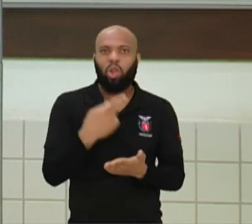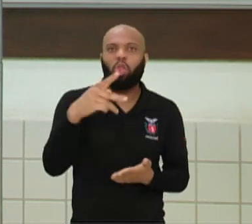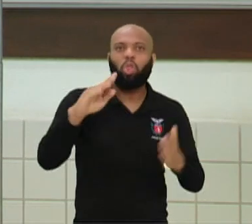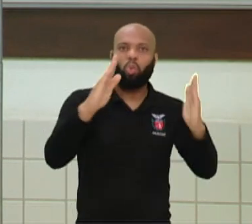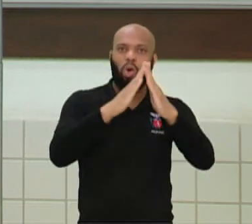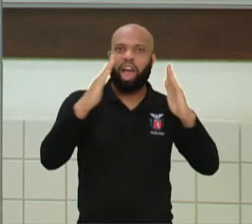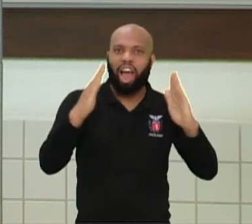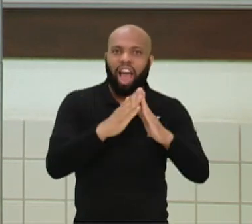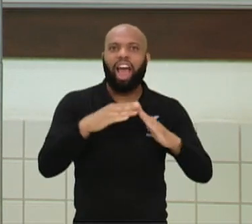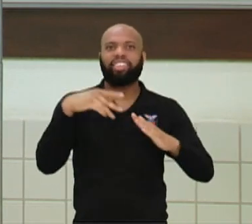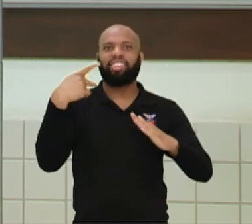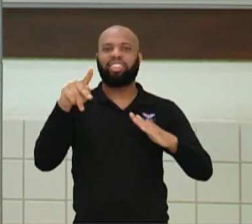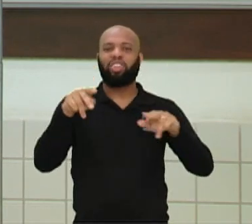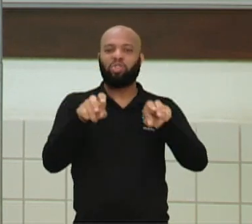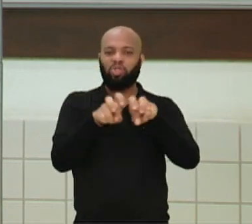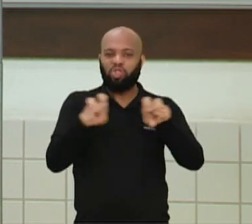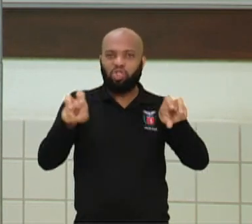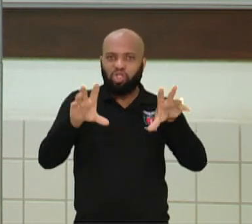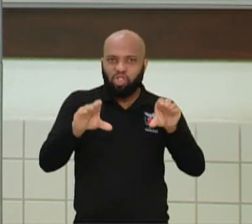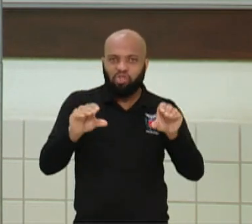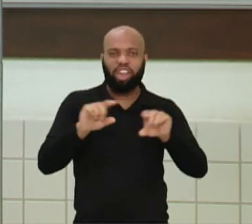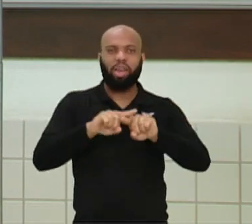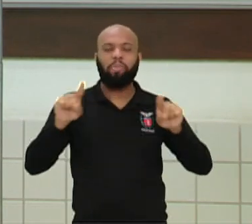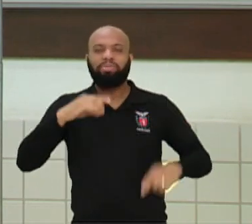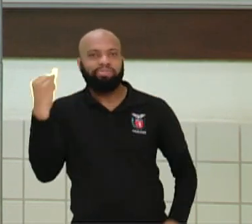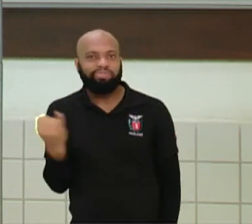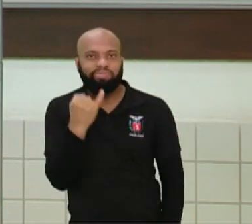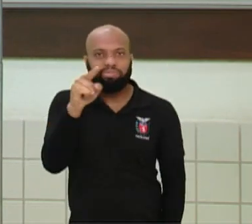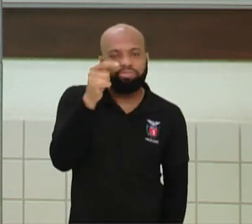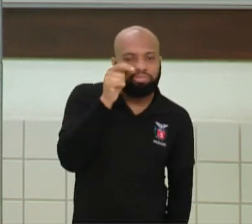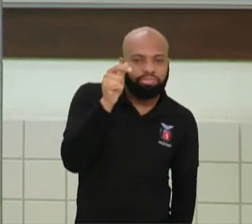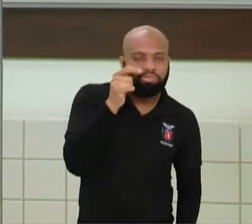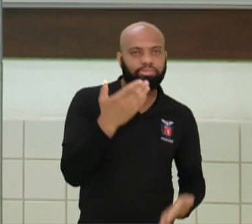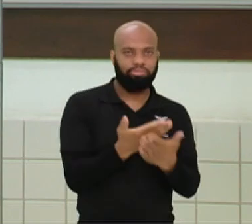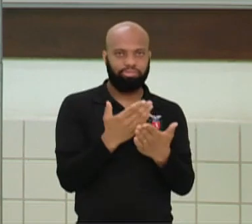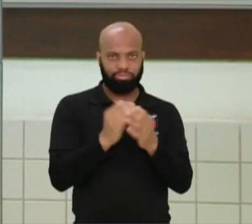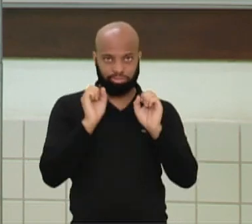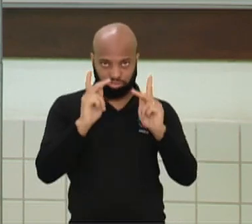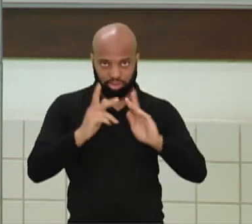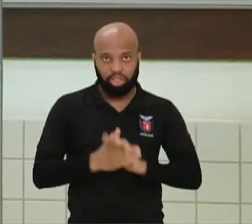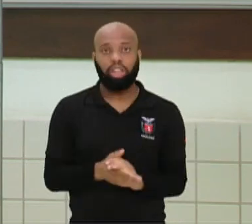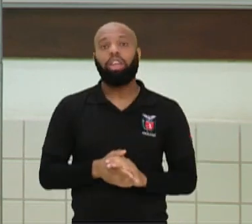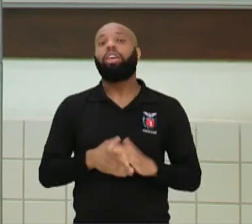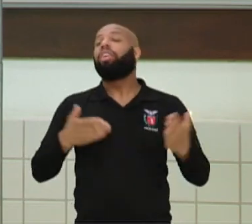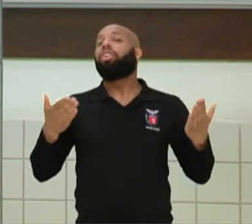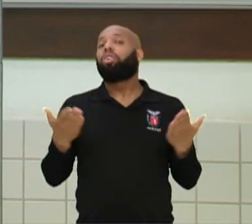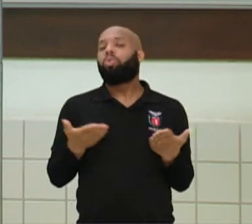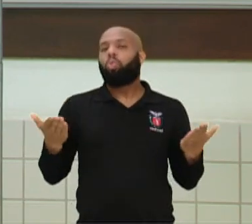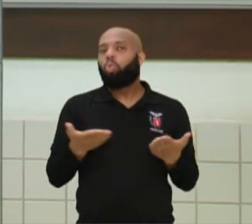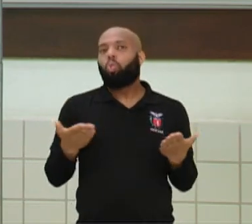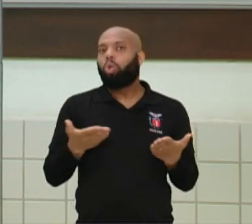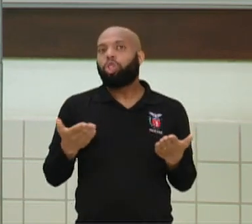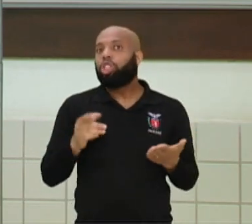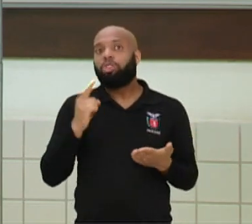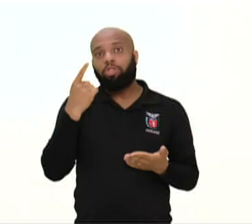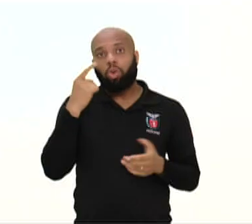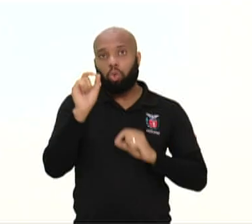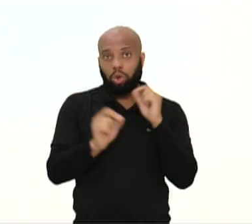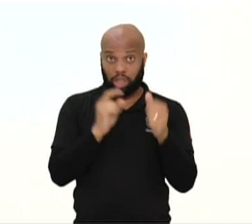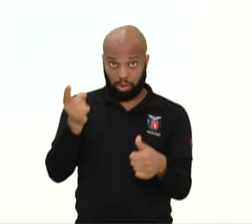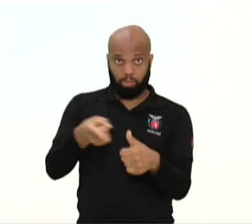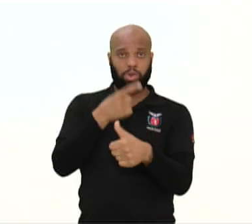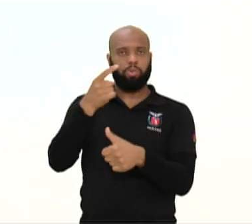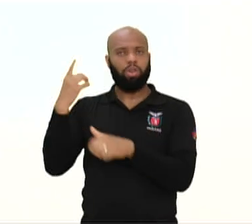de pijama, mas o importante é não deixar de assistir a aula, ok? Então, na aula passada, nós